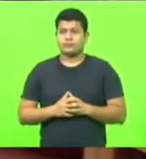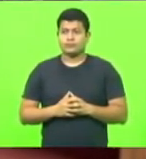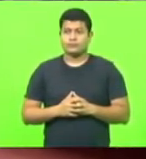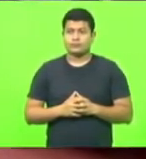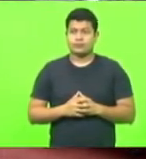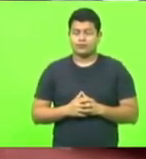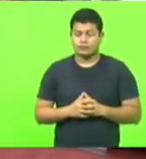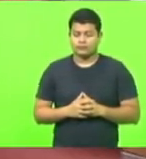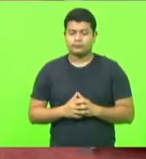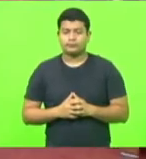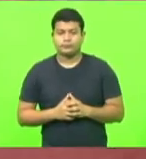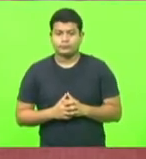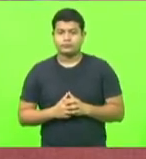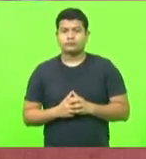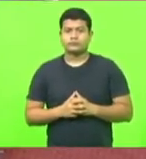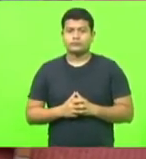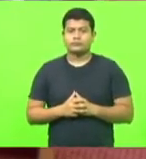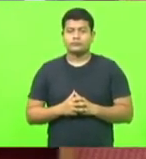Muito obrigado, deputado.